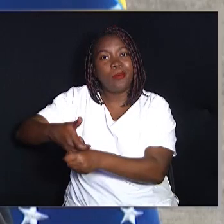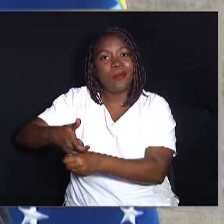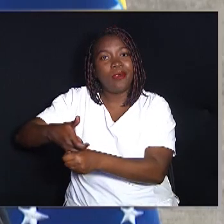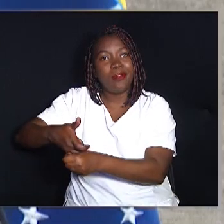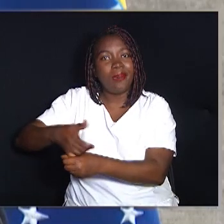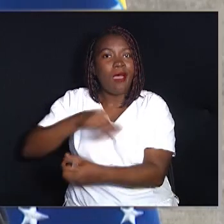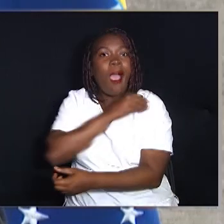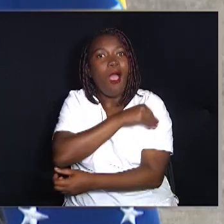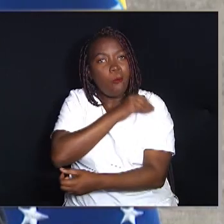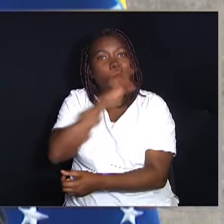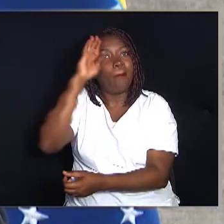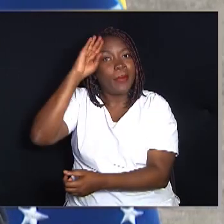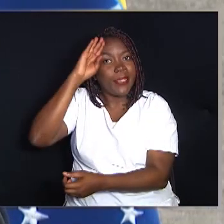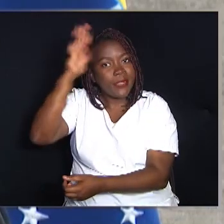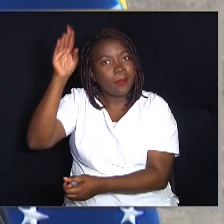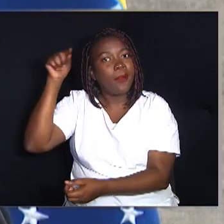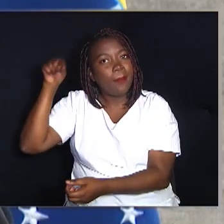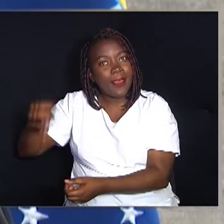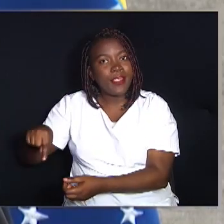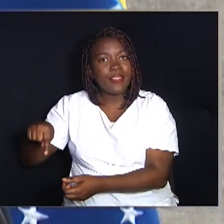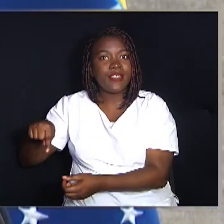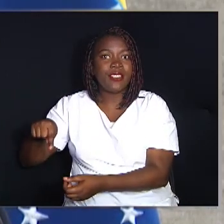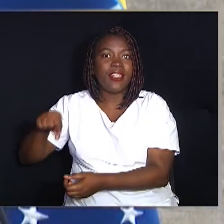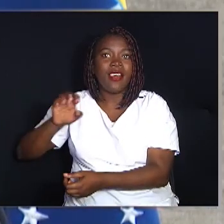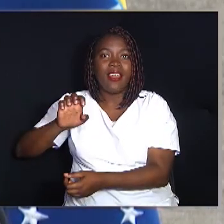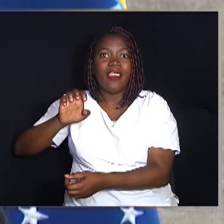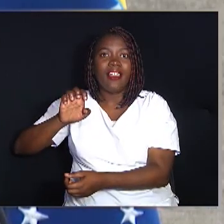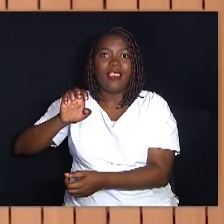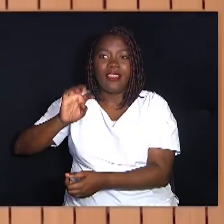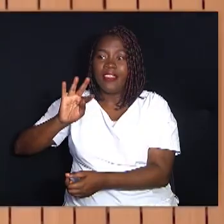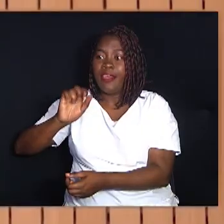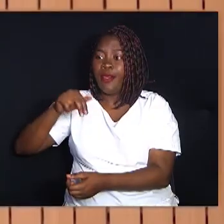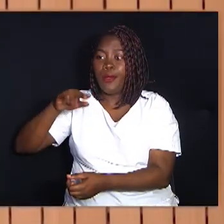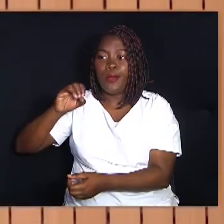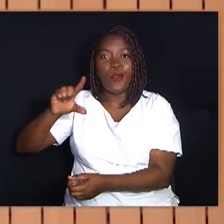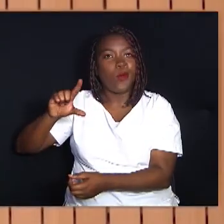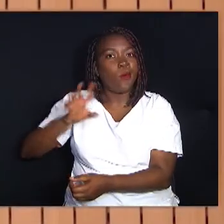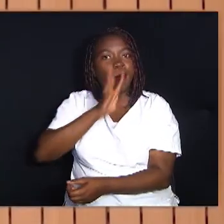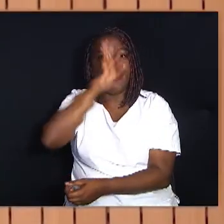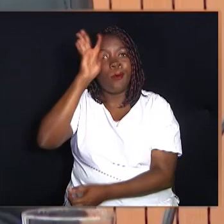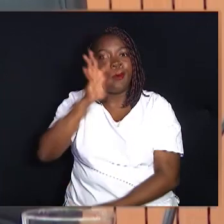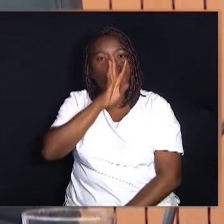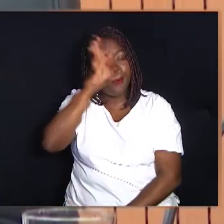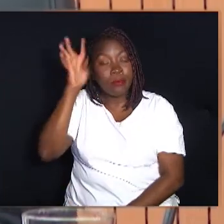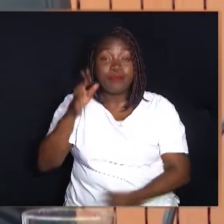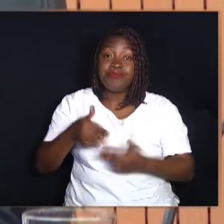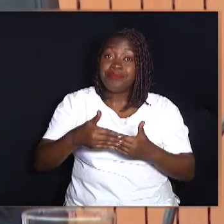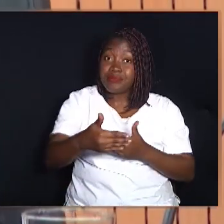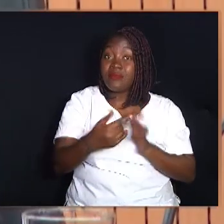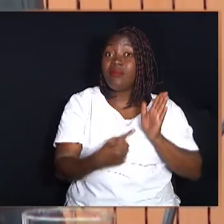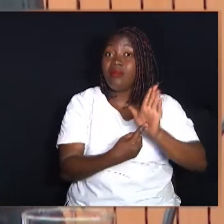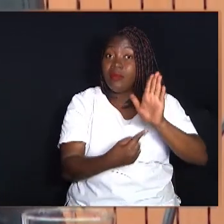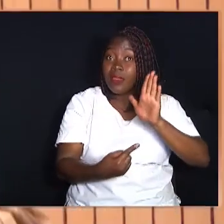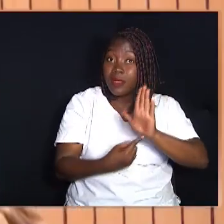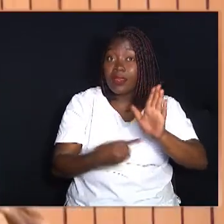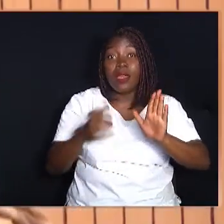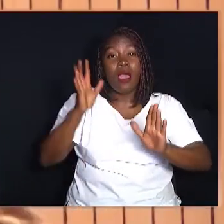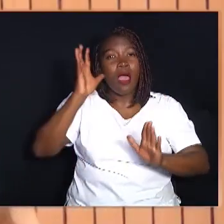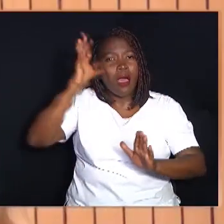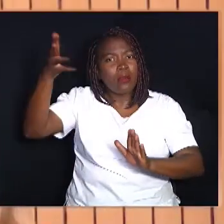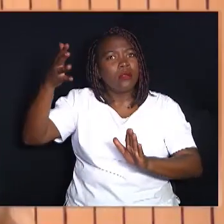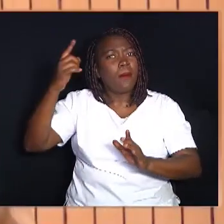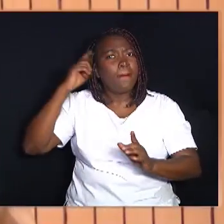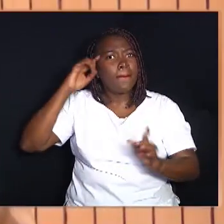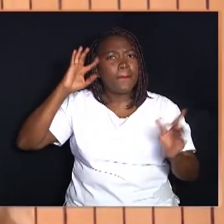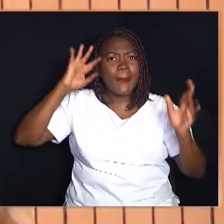álcool principalmente, né, de etanol, de forma indevida. A partir das apresentações, soluções foram pensadas